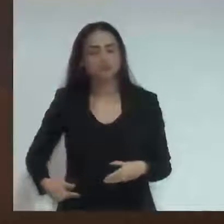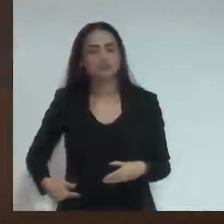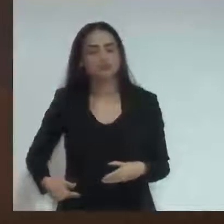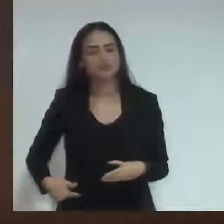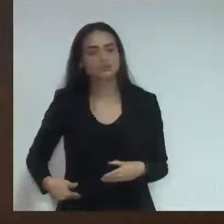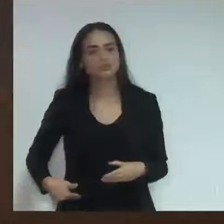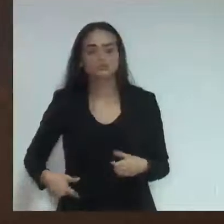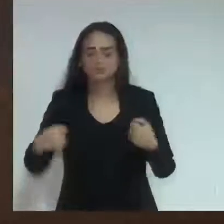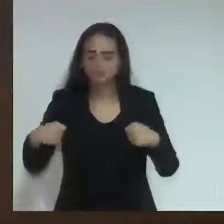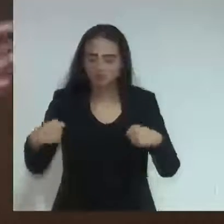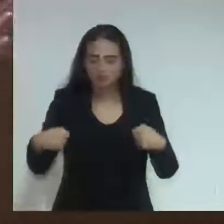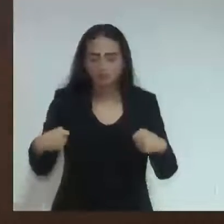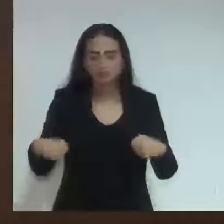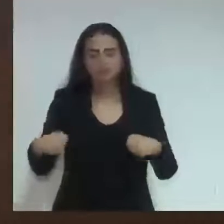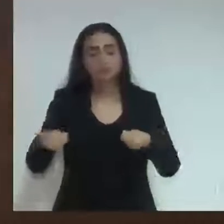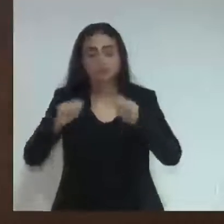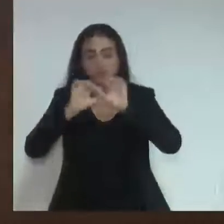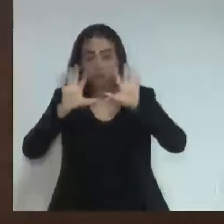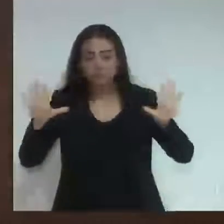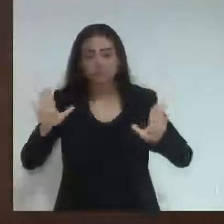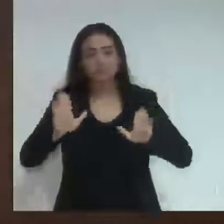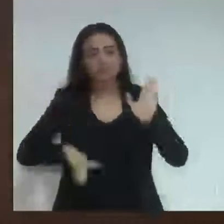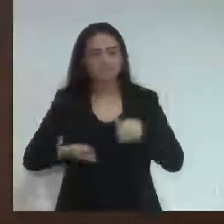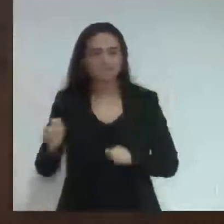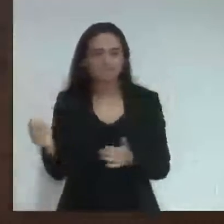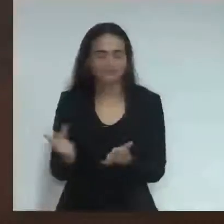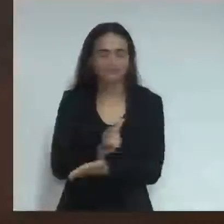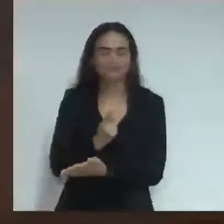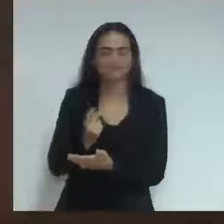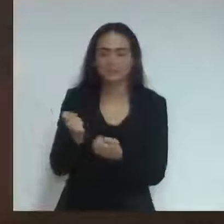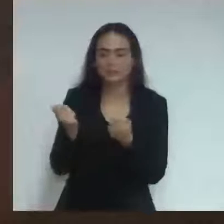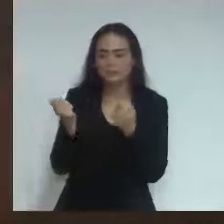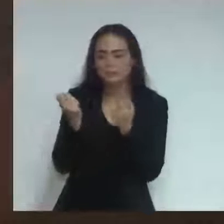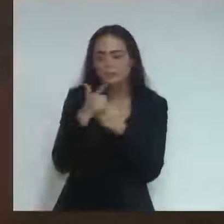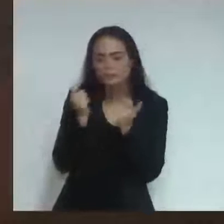ou muitas vezes levando o processo sem ter